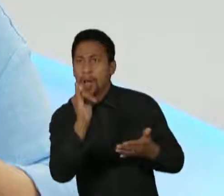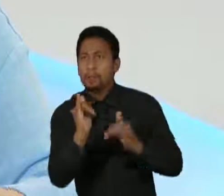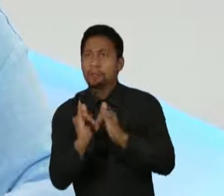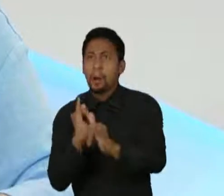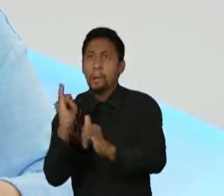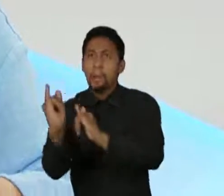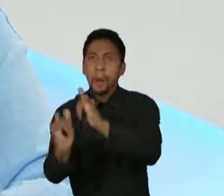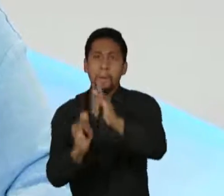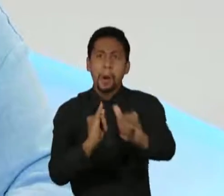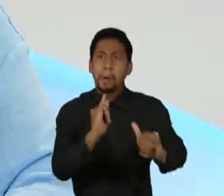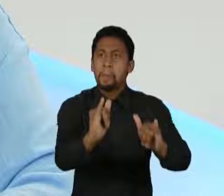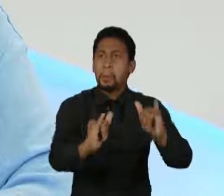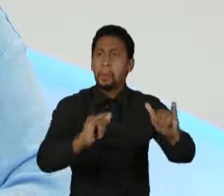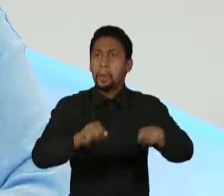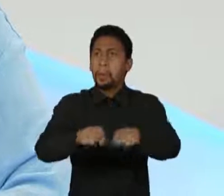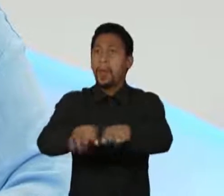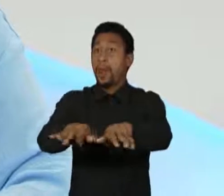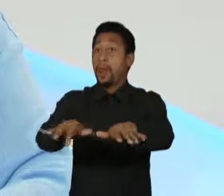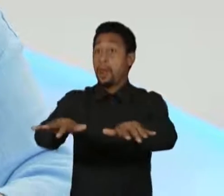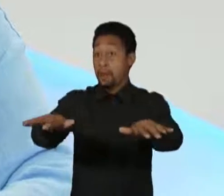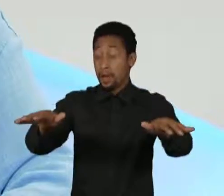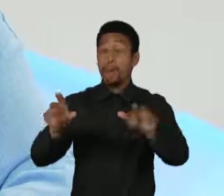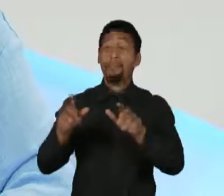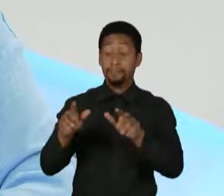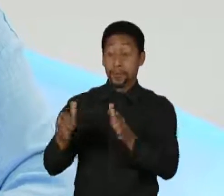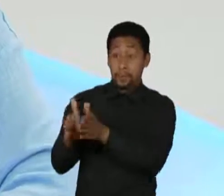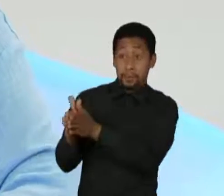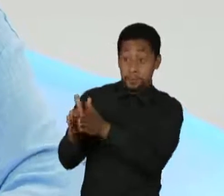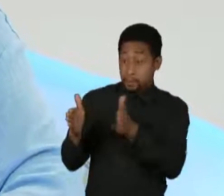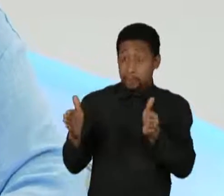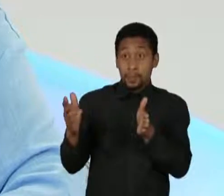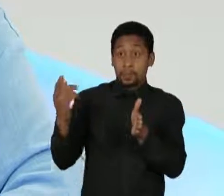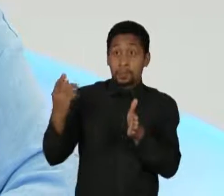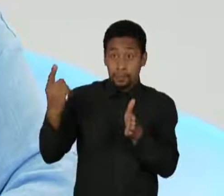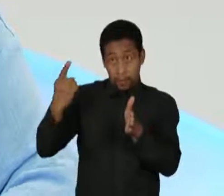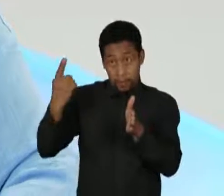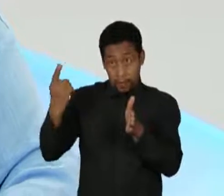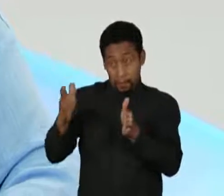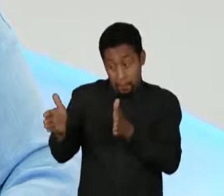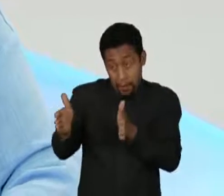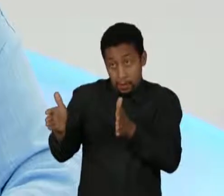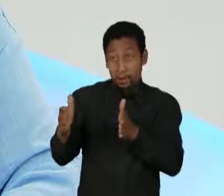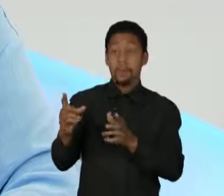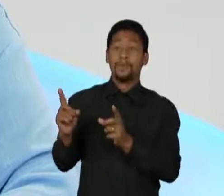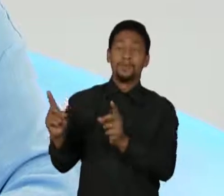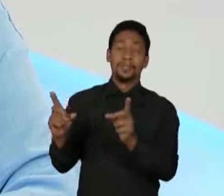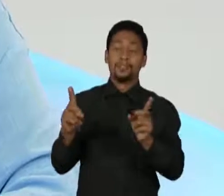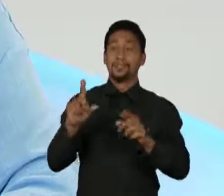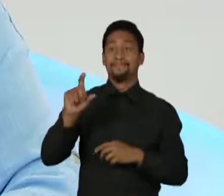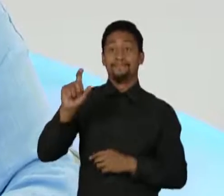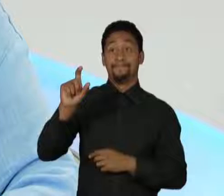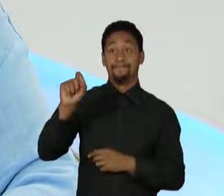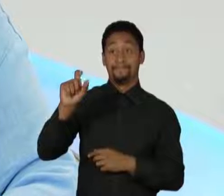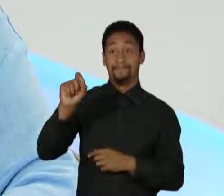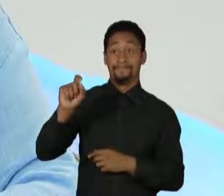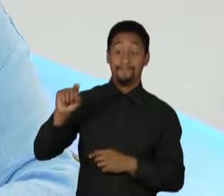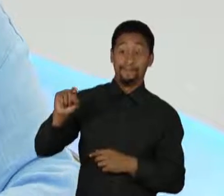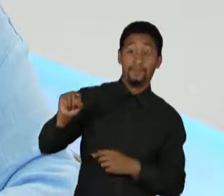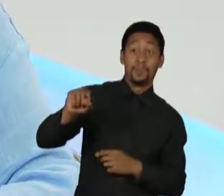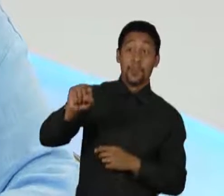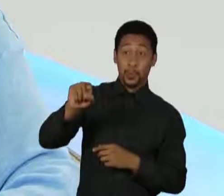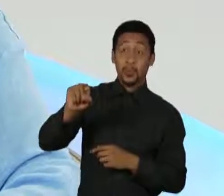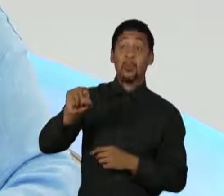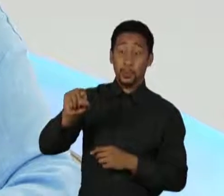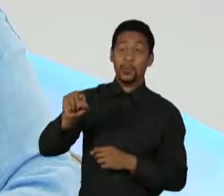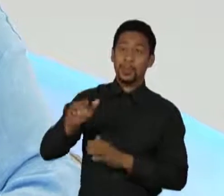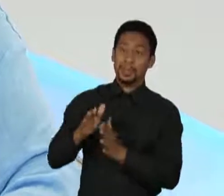vendemos em torno de 10.000 exemplares O que é muito significativo né E então eu